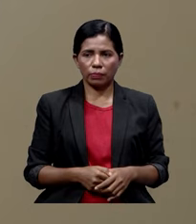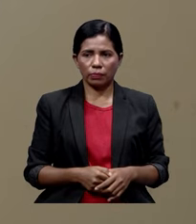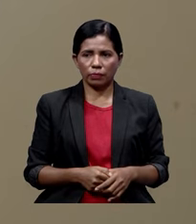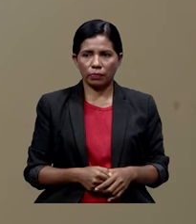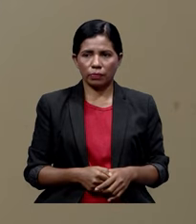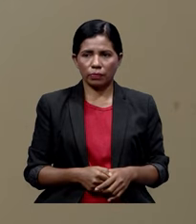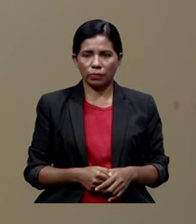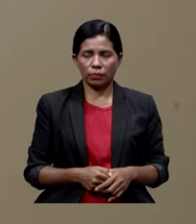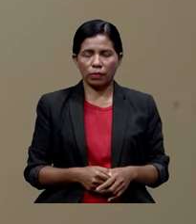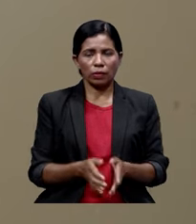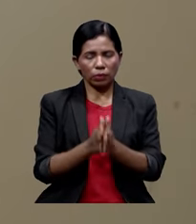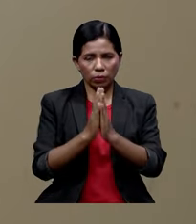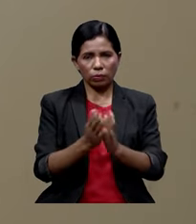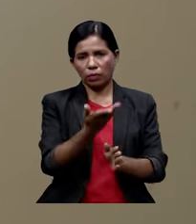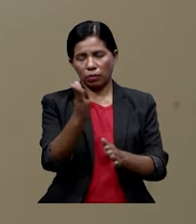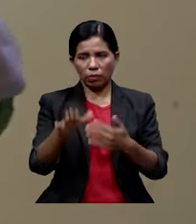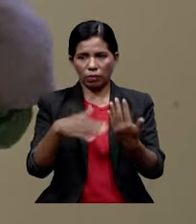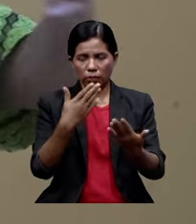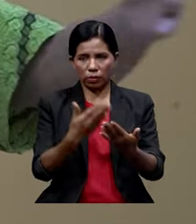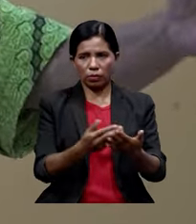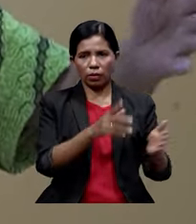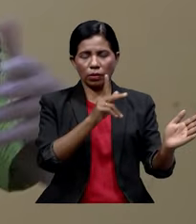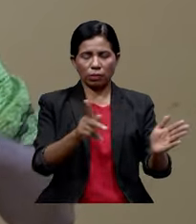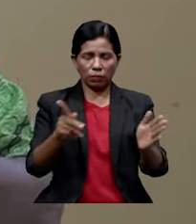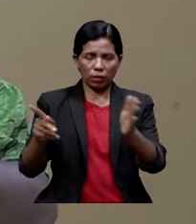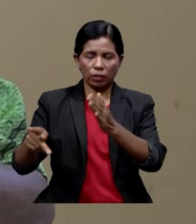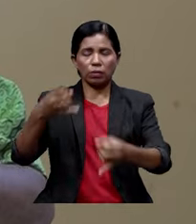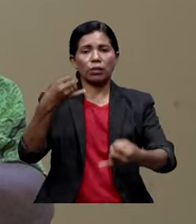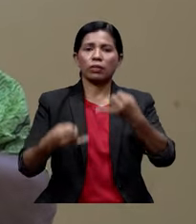Hoje já disse, no plano jurídico,